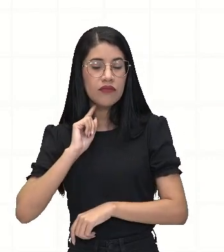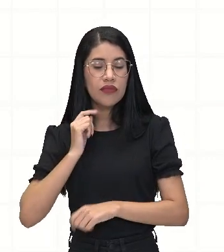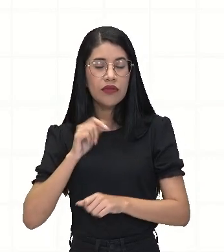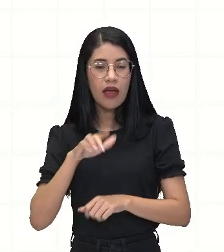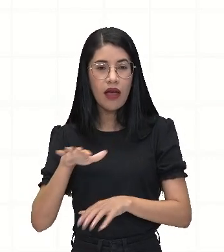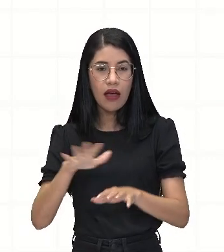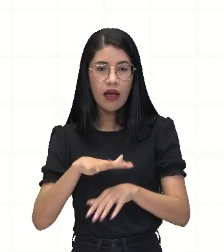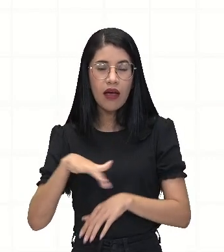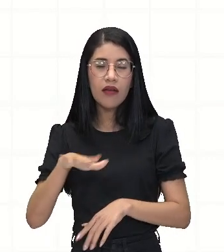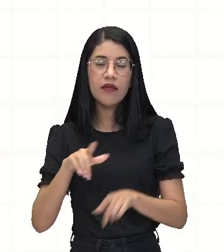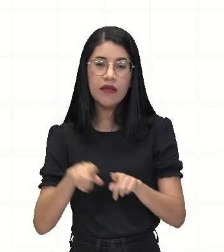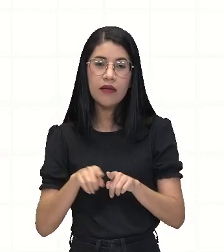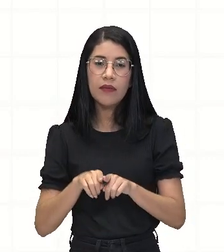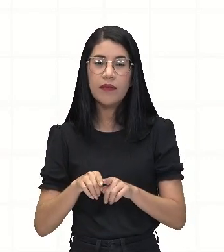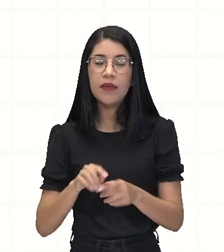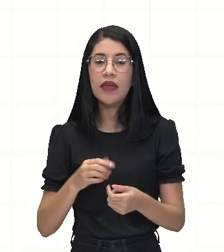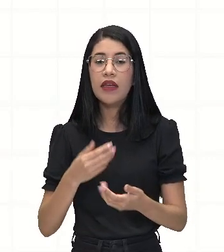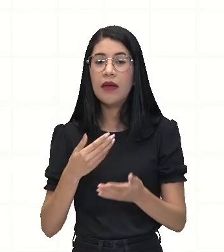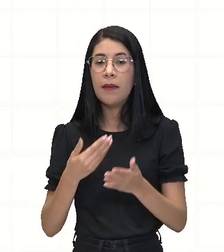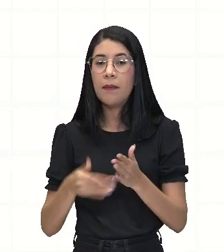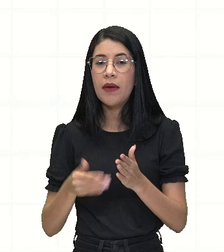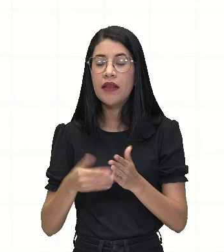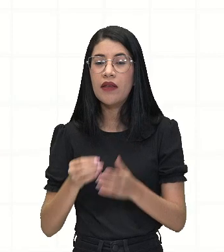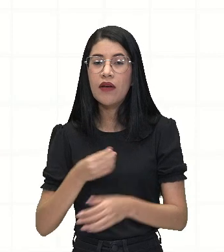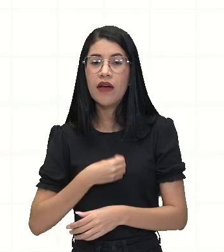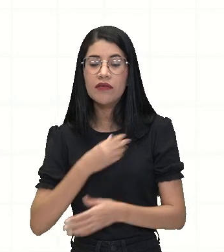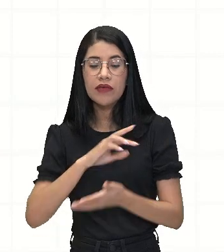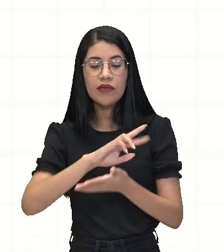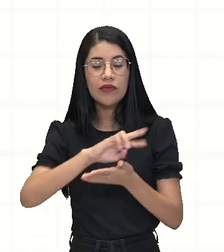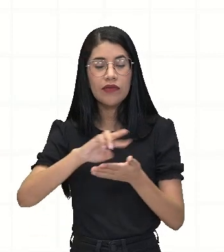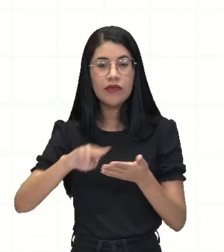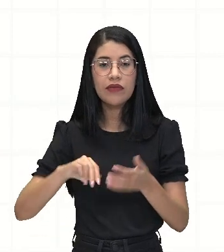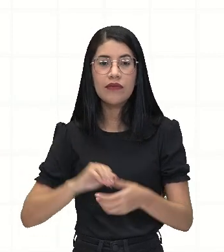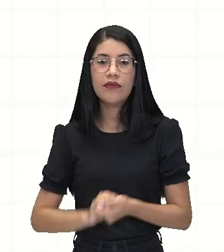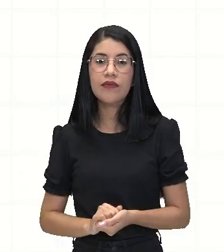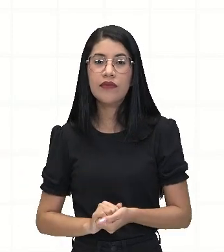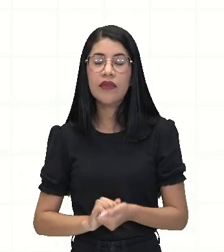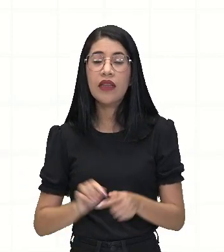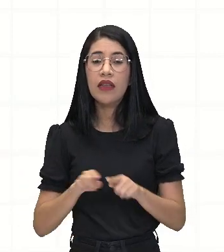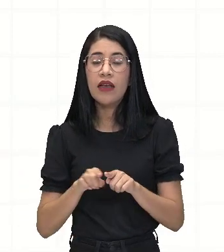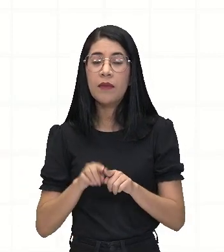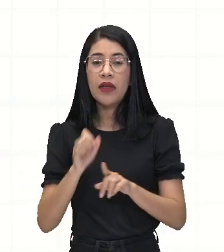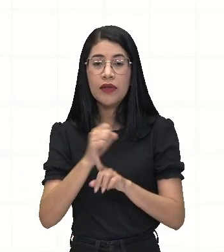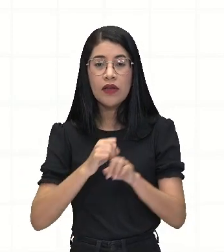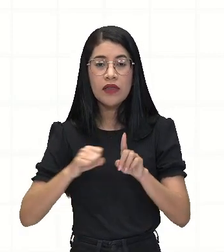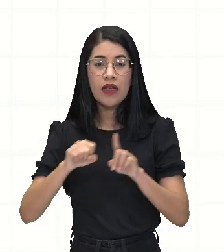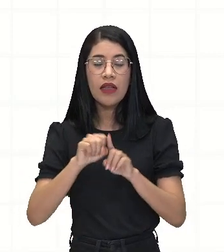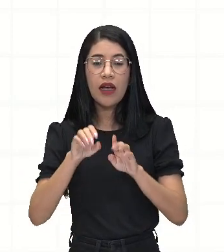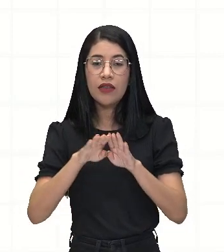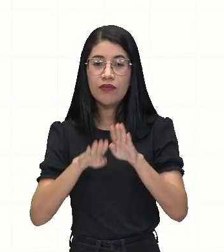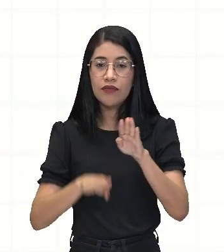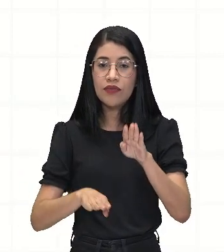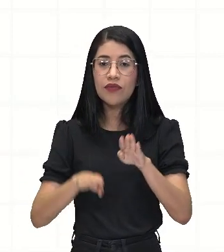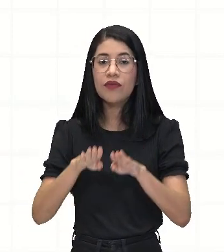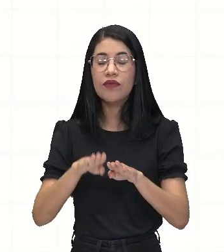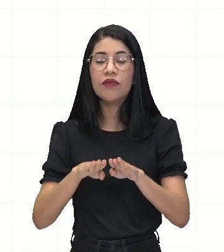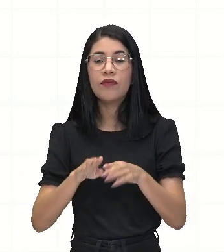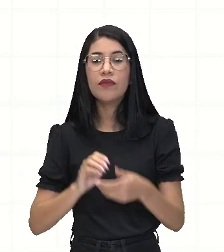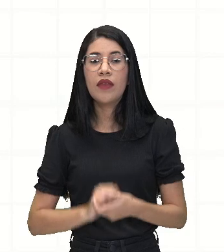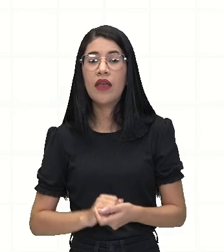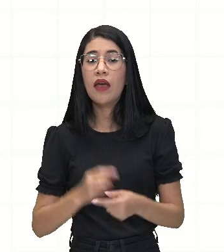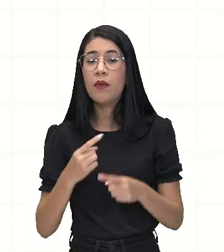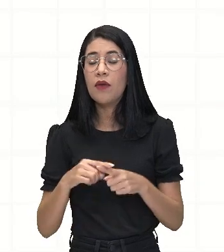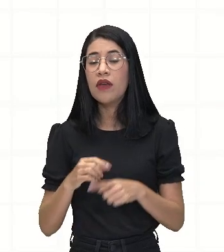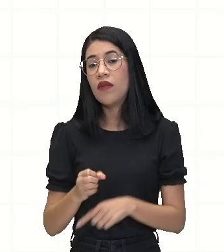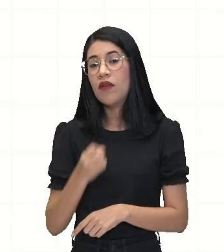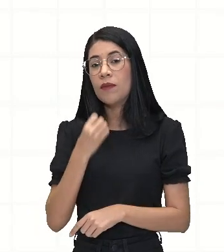de biodiversidade. Temos também as desigualdades sociais, né? Essa expansão territorial, ela acabou beneficiando